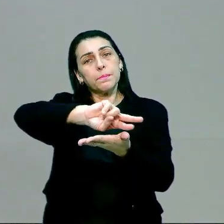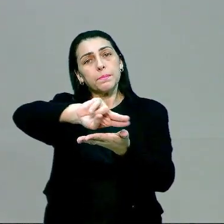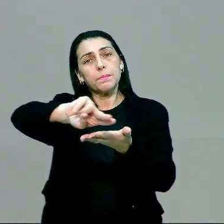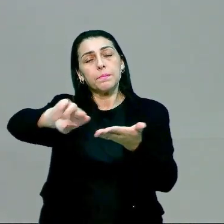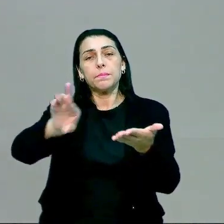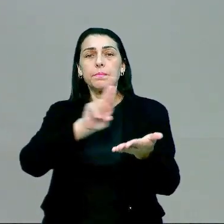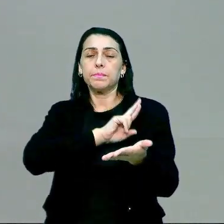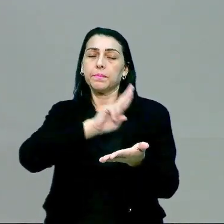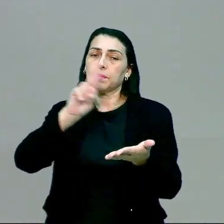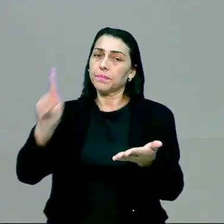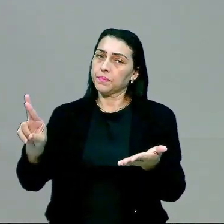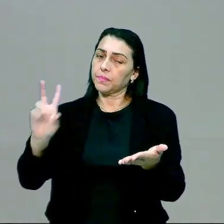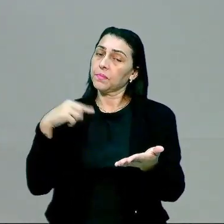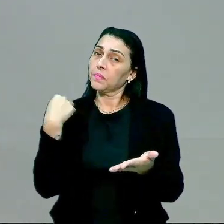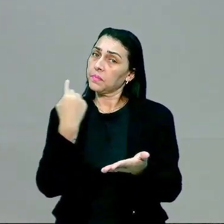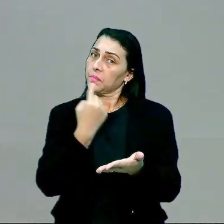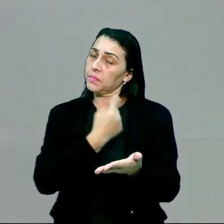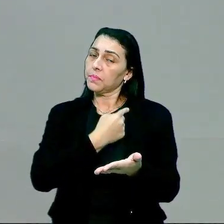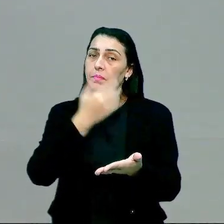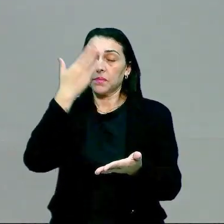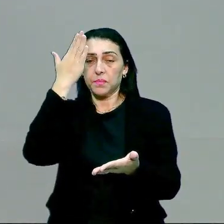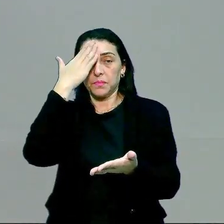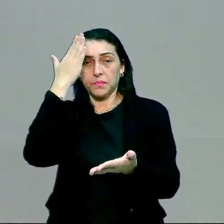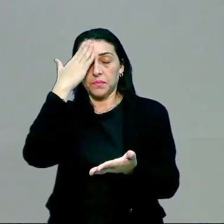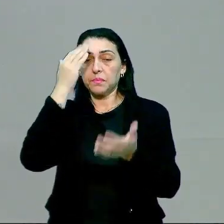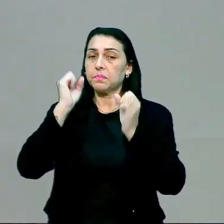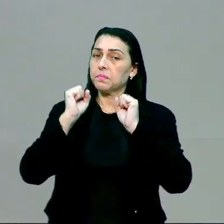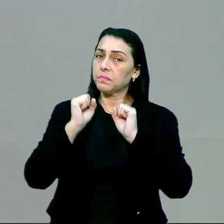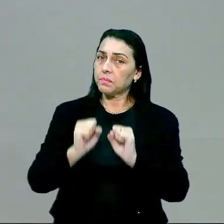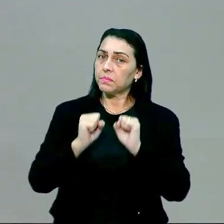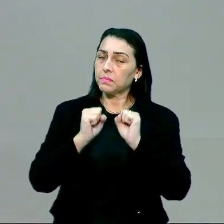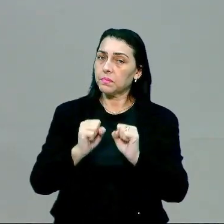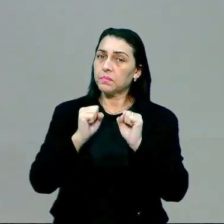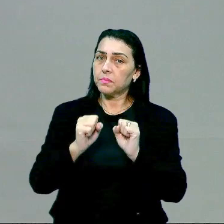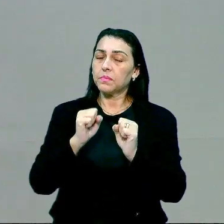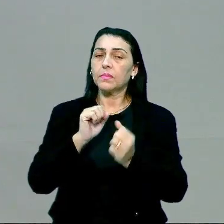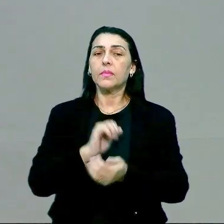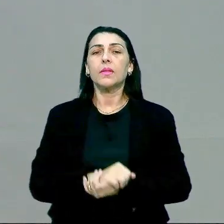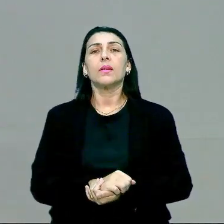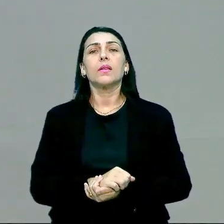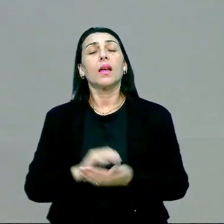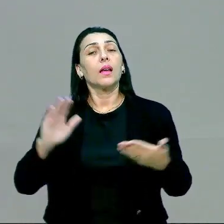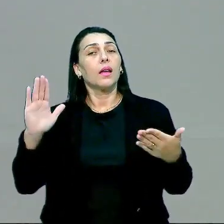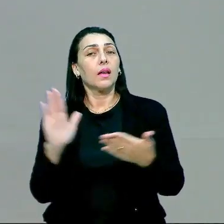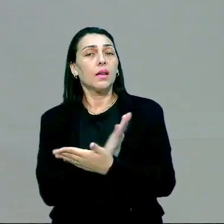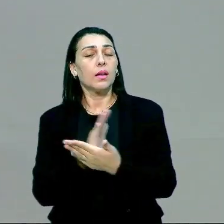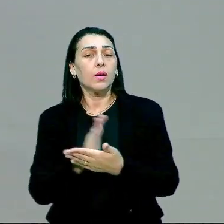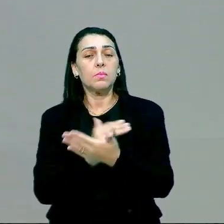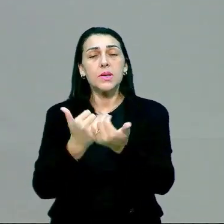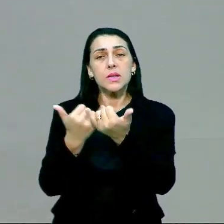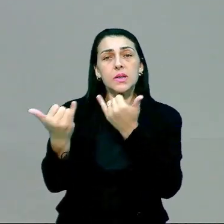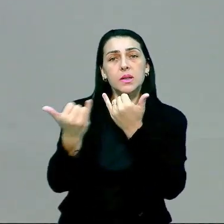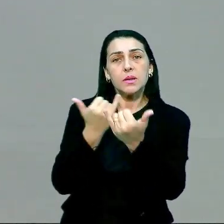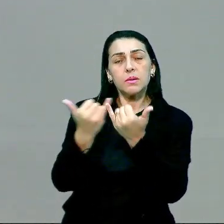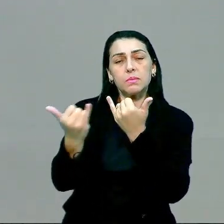religiosa. É claro que nós vamos podemos, aliás, identificar algumas semelhanças entre